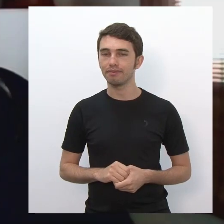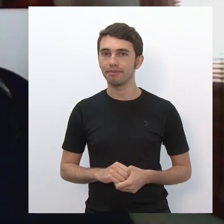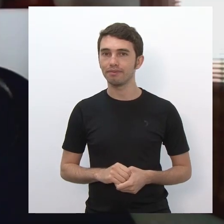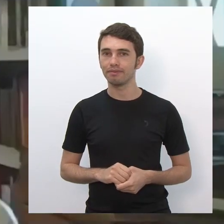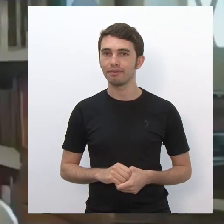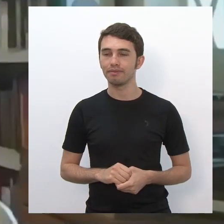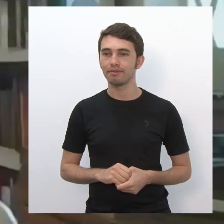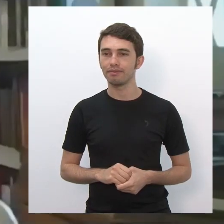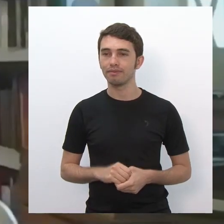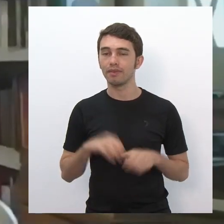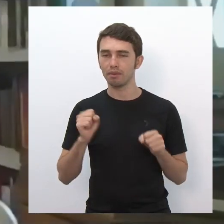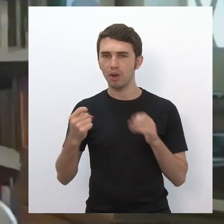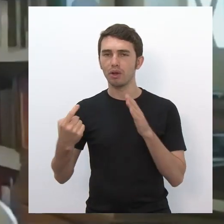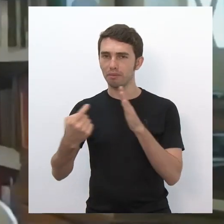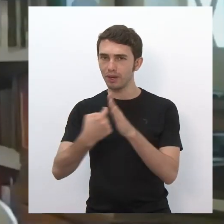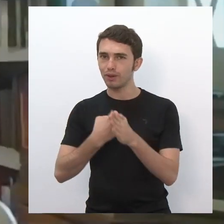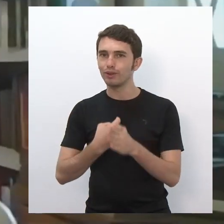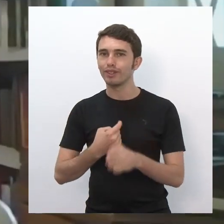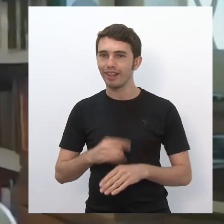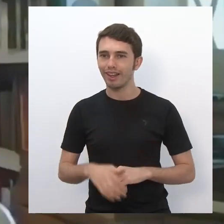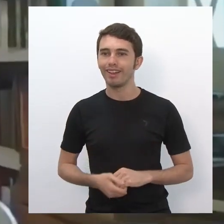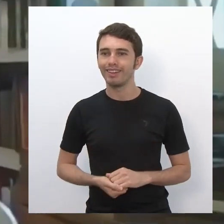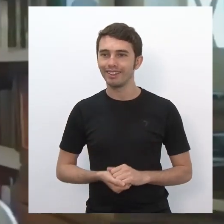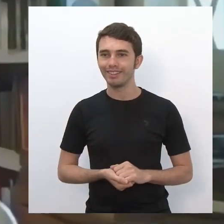Não, pode perguntar.